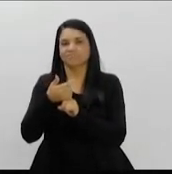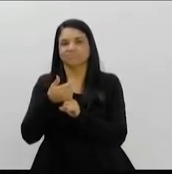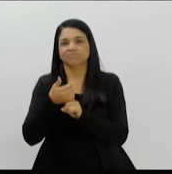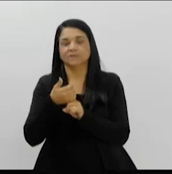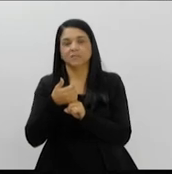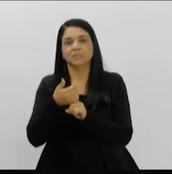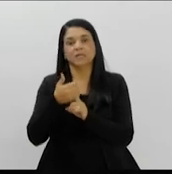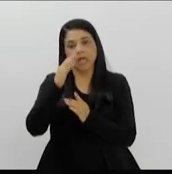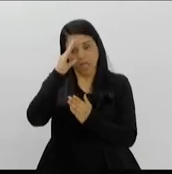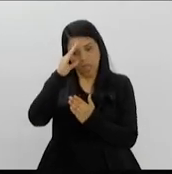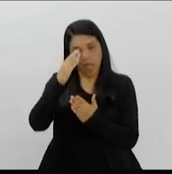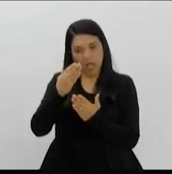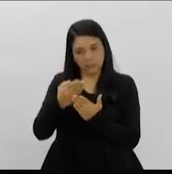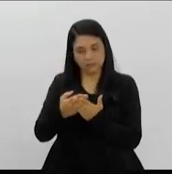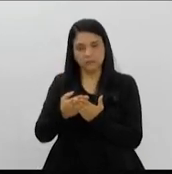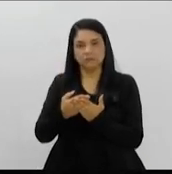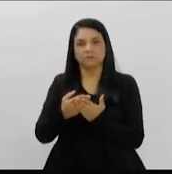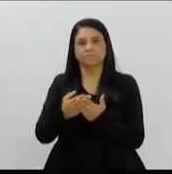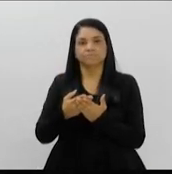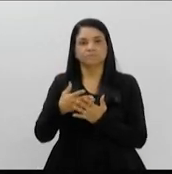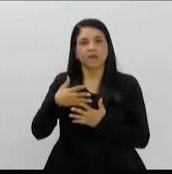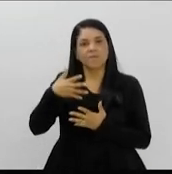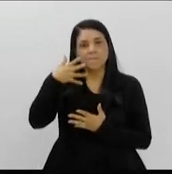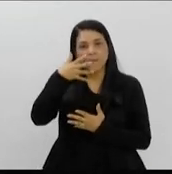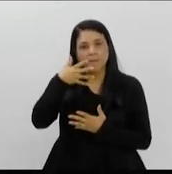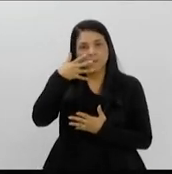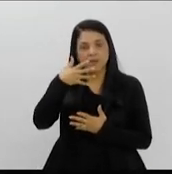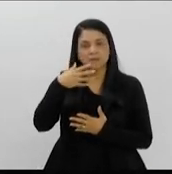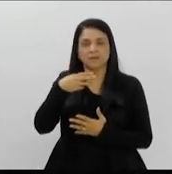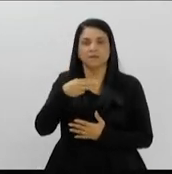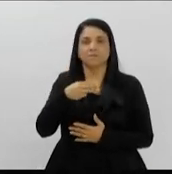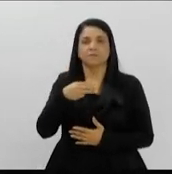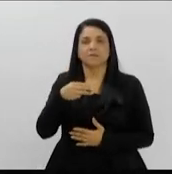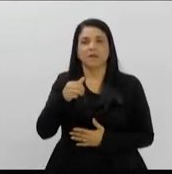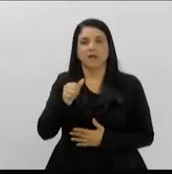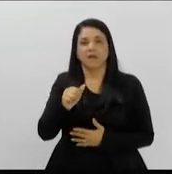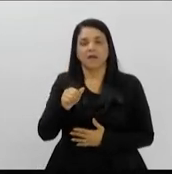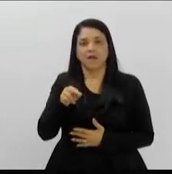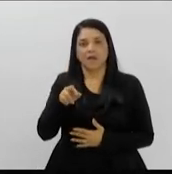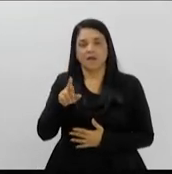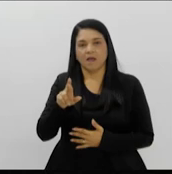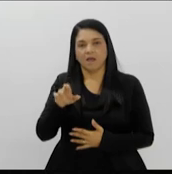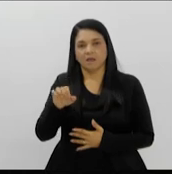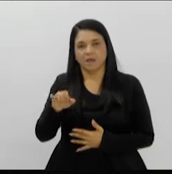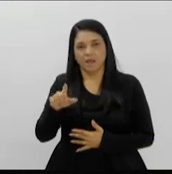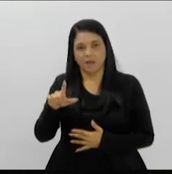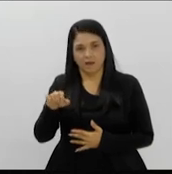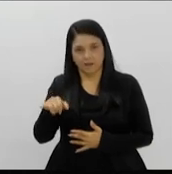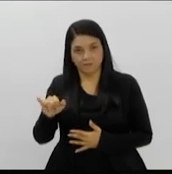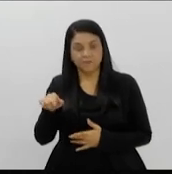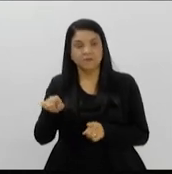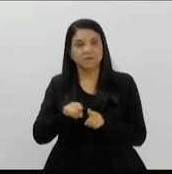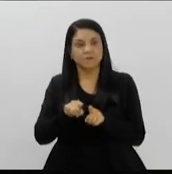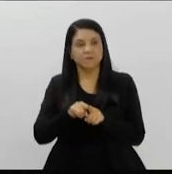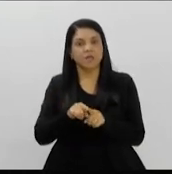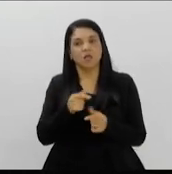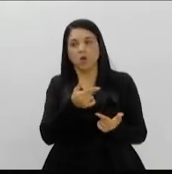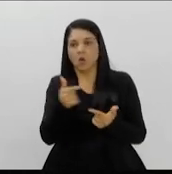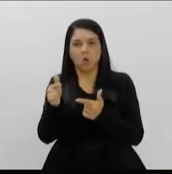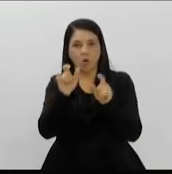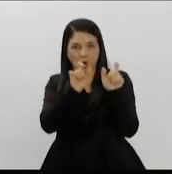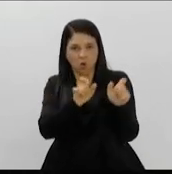fala não só da ministra Aniele, mas de outras mulheres. É muito importante que aqueles e aquelas que